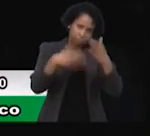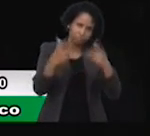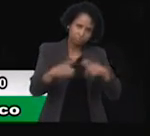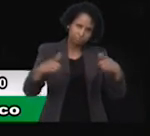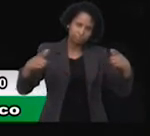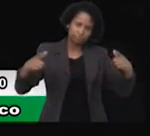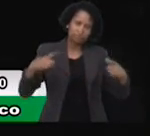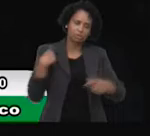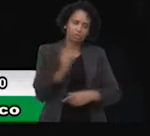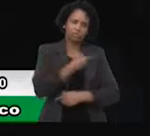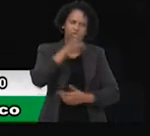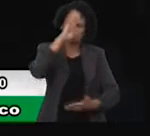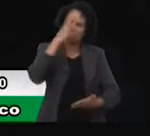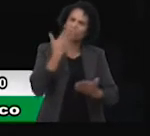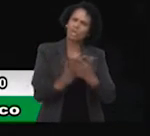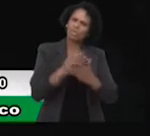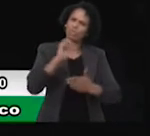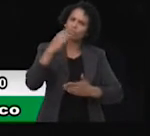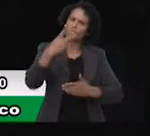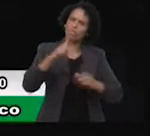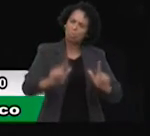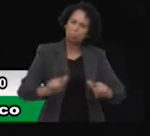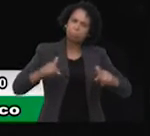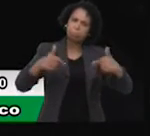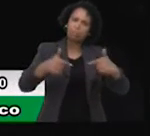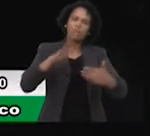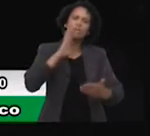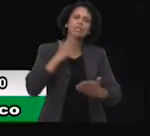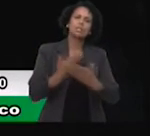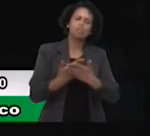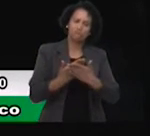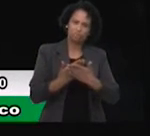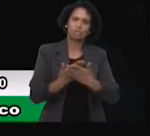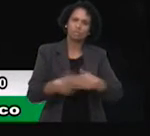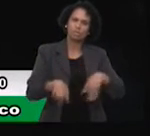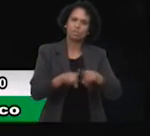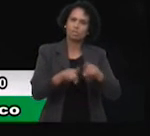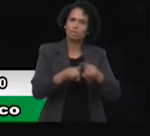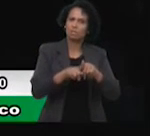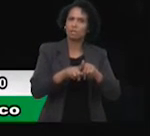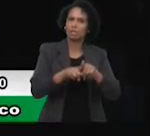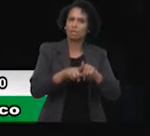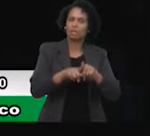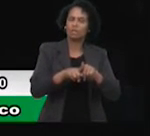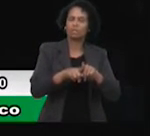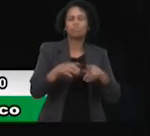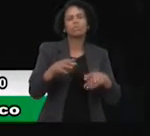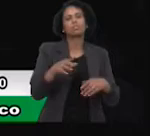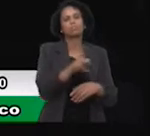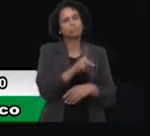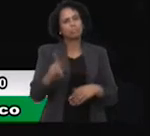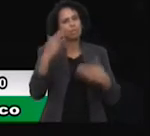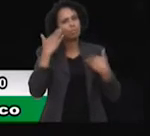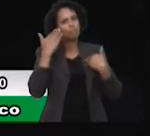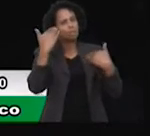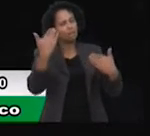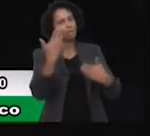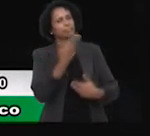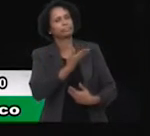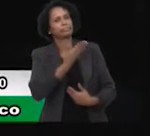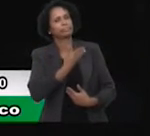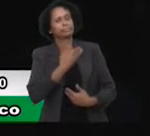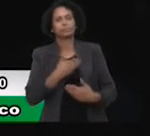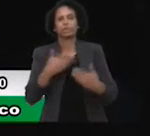muito no potencial dessa cidade, no potencial daqueles que estão na direção da cidade. Obrigado, presidente, pela amizade,